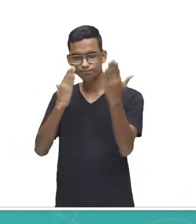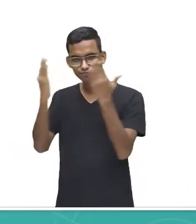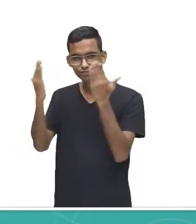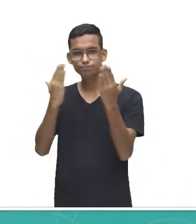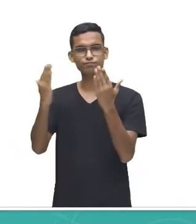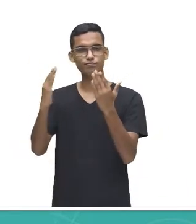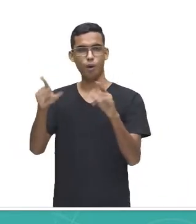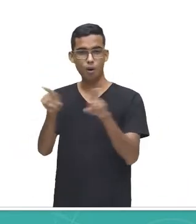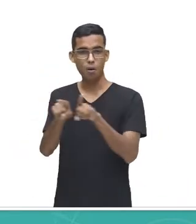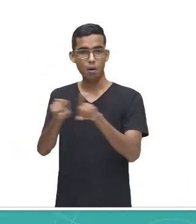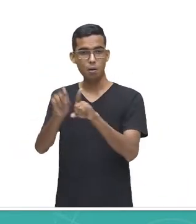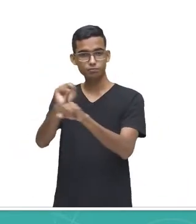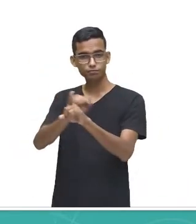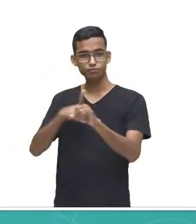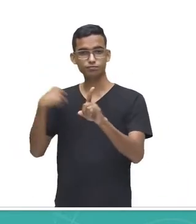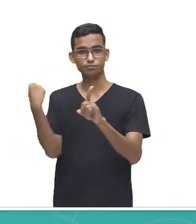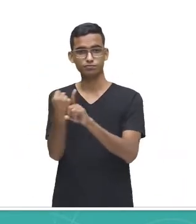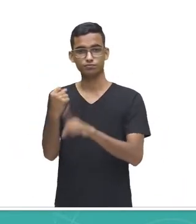E o